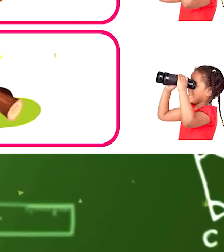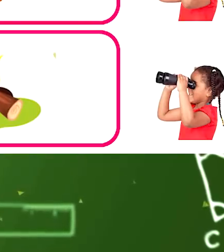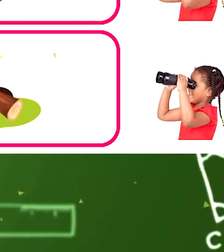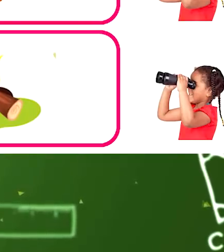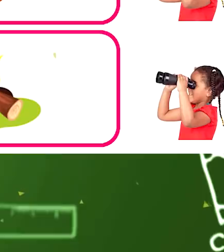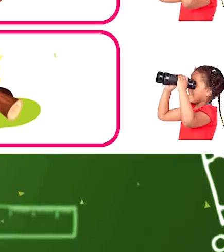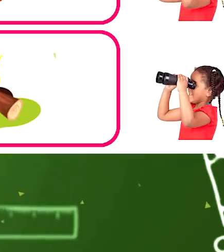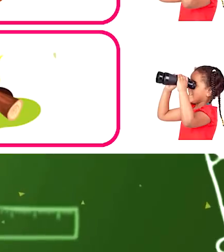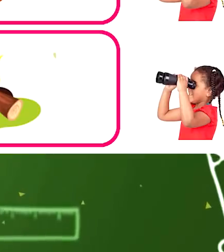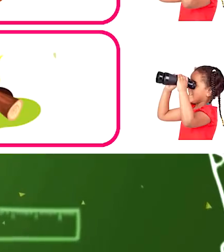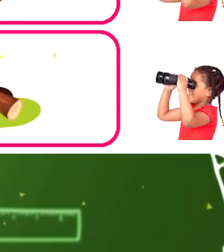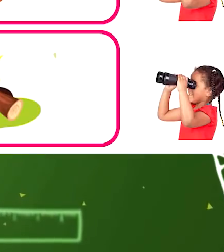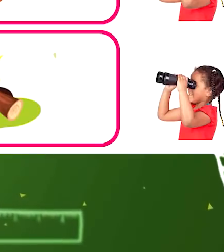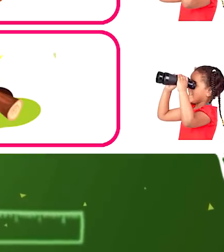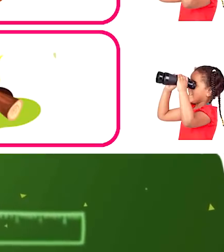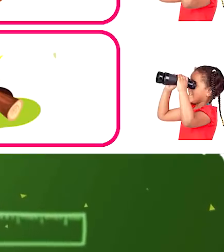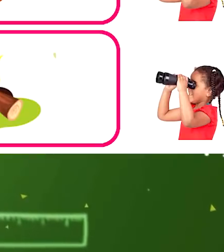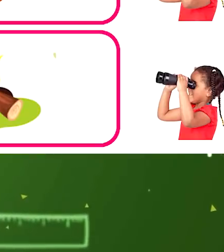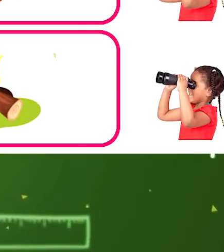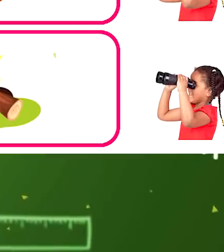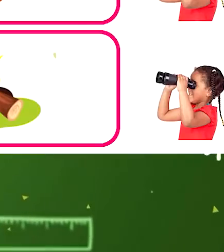Naquela época também tinha fogueira.